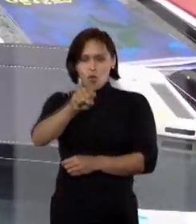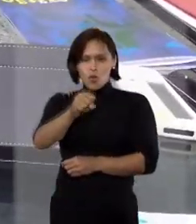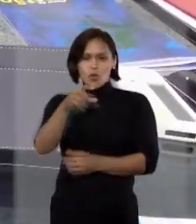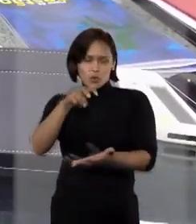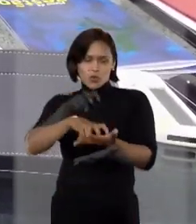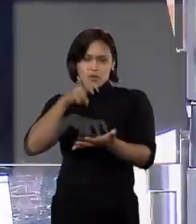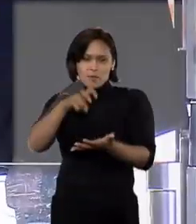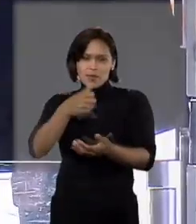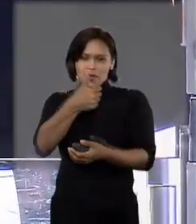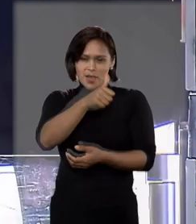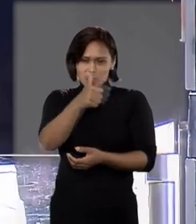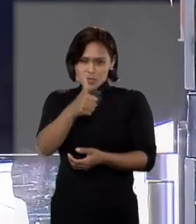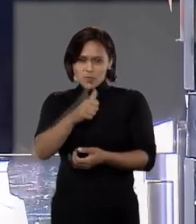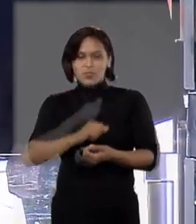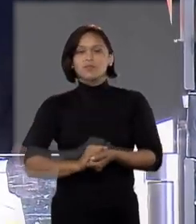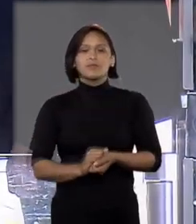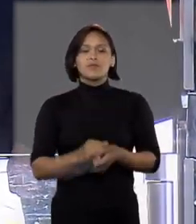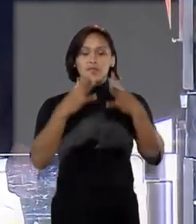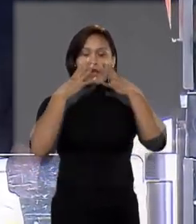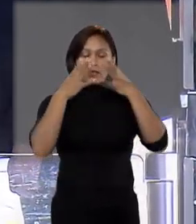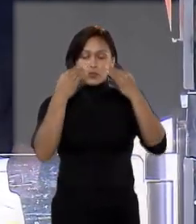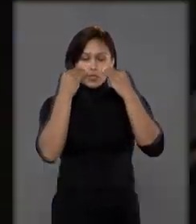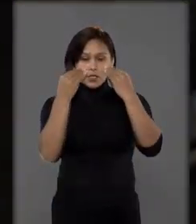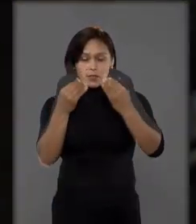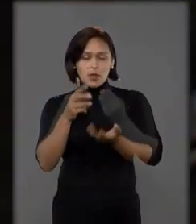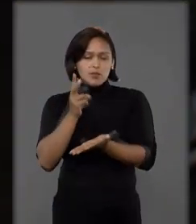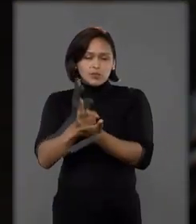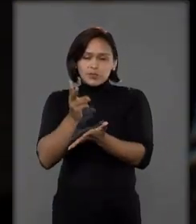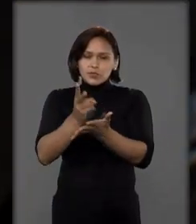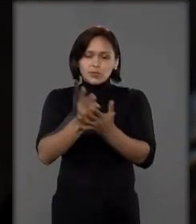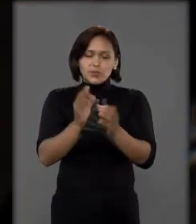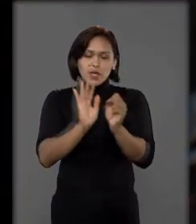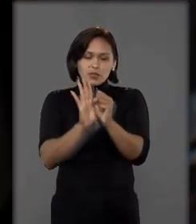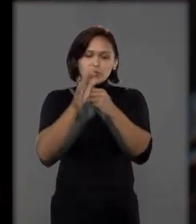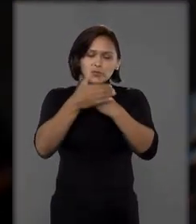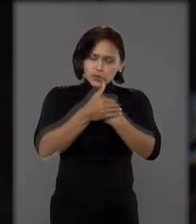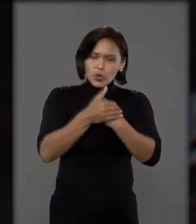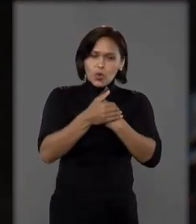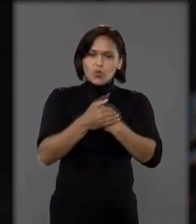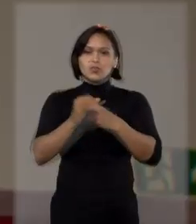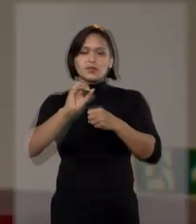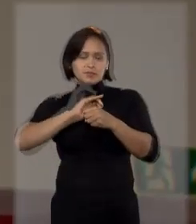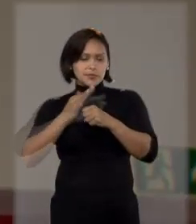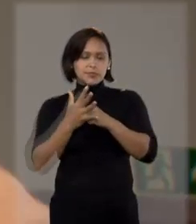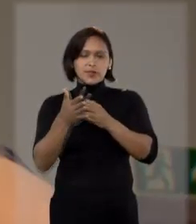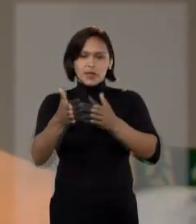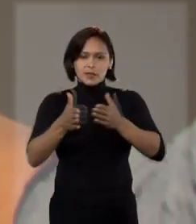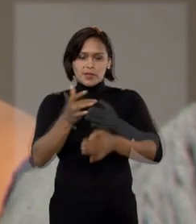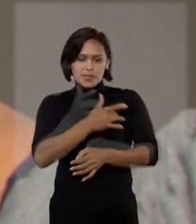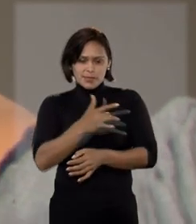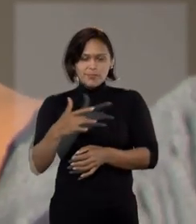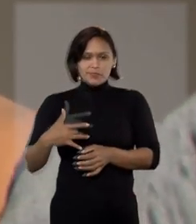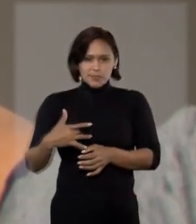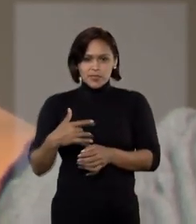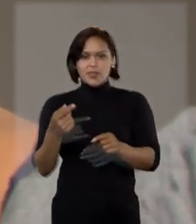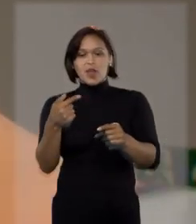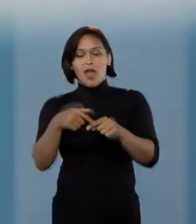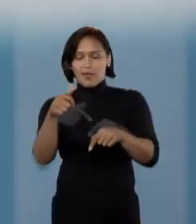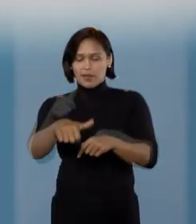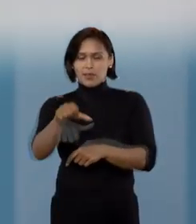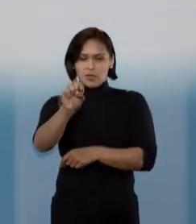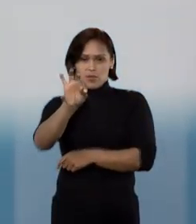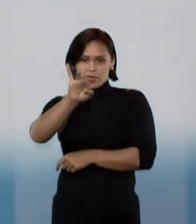11h30 da manhã. As audiências públicas vão seguir todas as medidas de segurança definidas pela Secretaria de Serviços